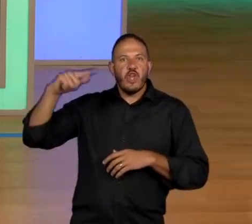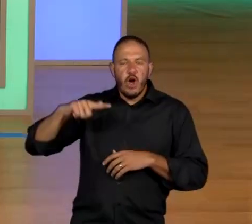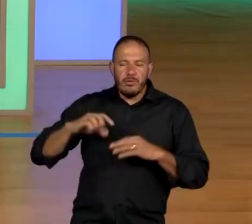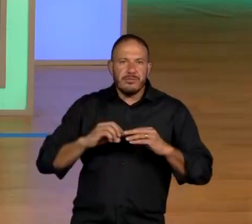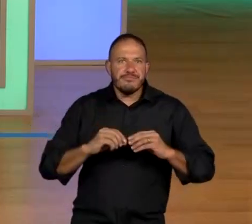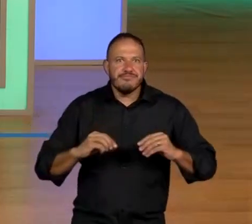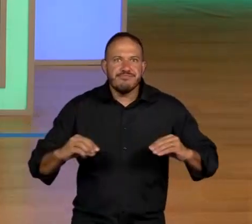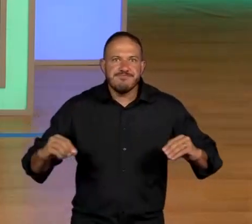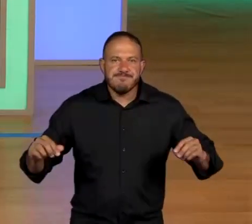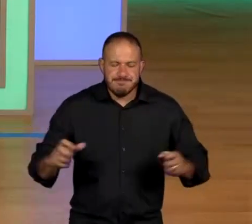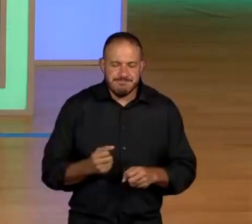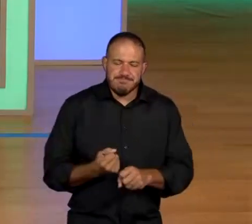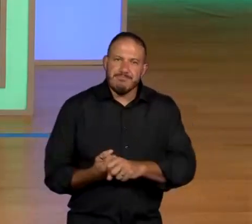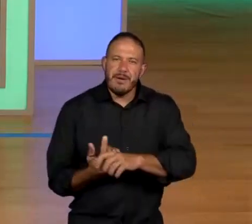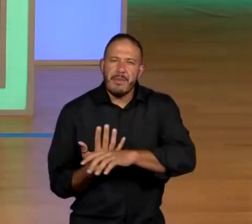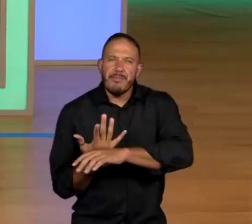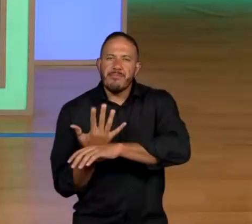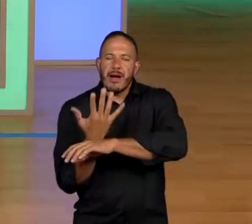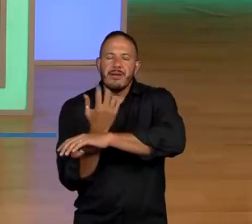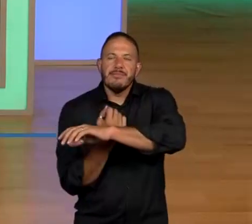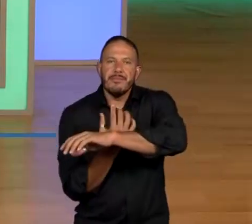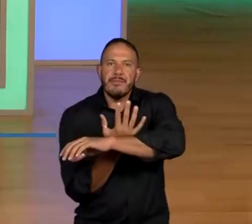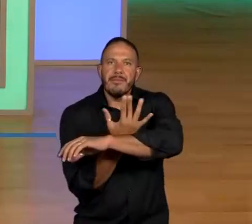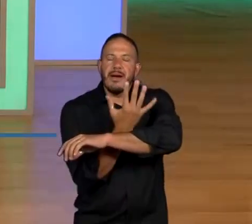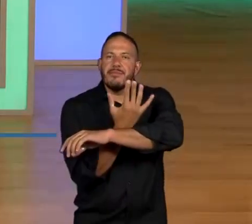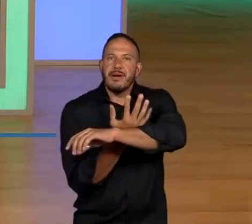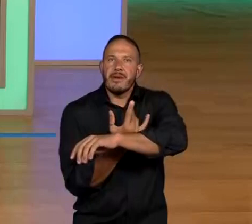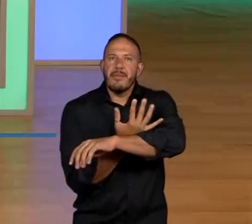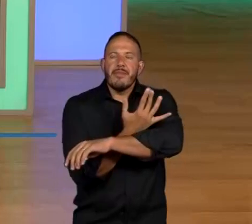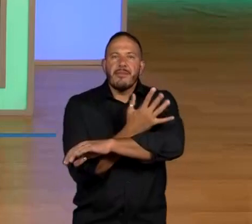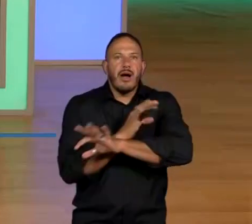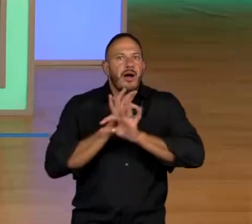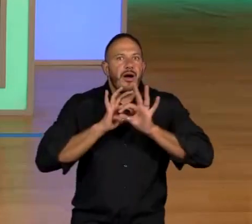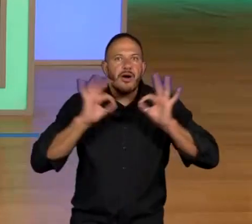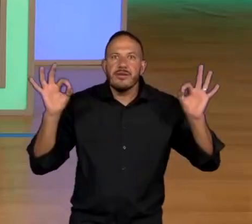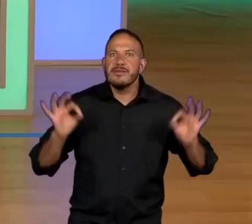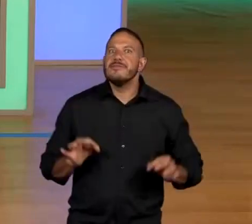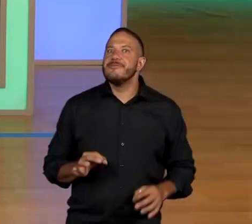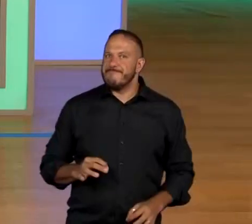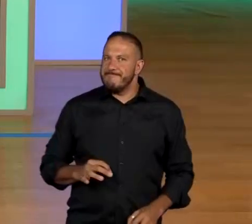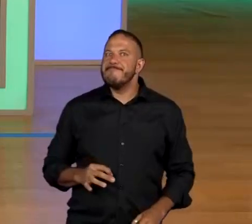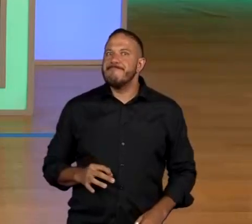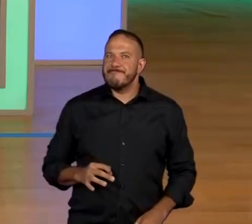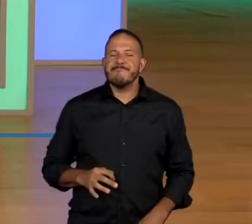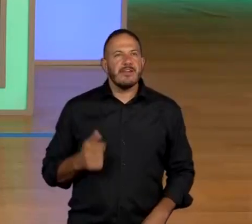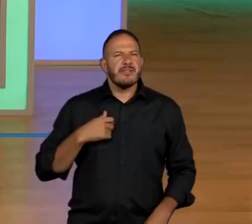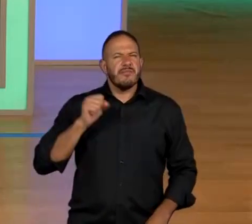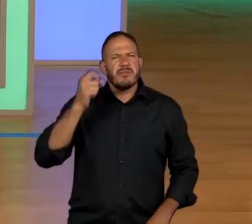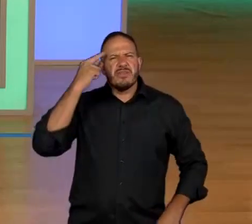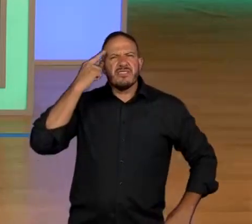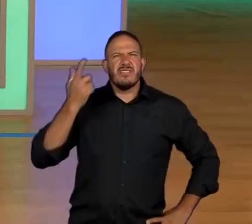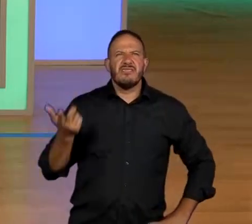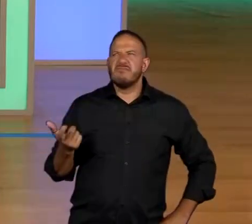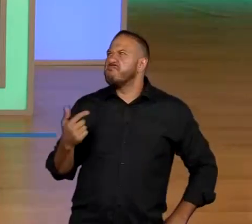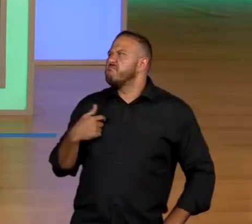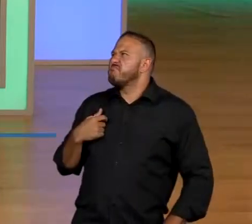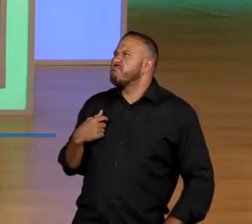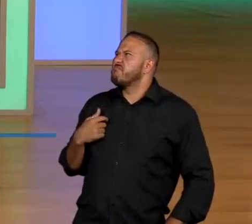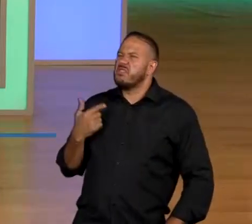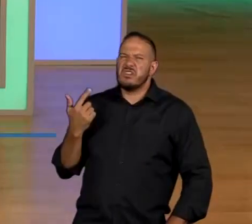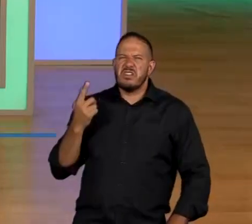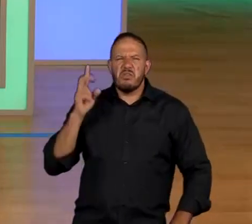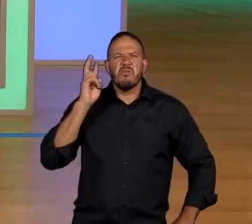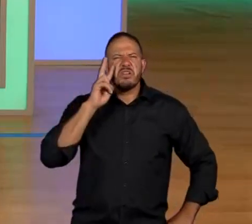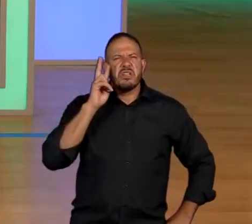ou seja, excelente para o plantio. Então, isso aí. Aí você vai falar assim, professor, eu não tenho aquela imagem